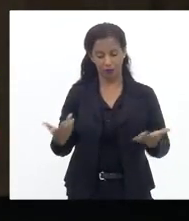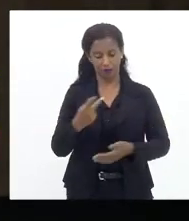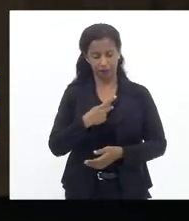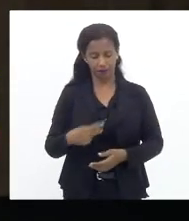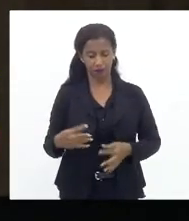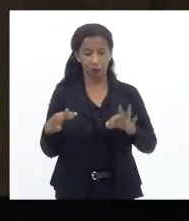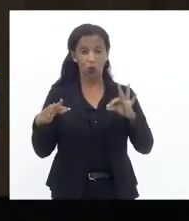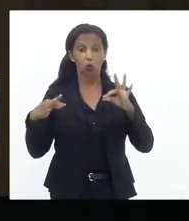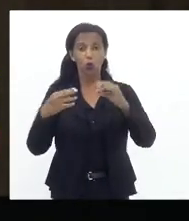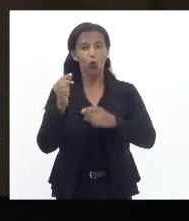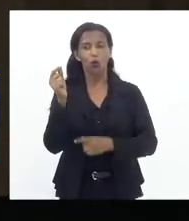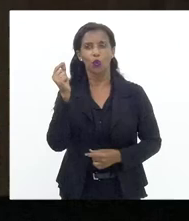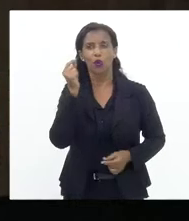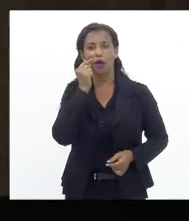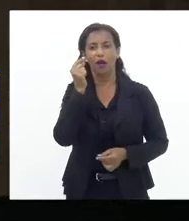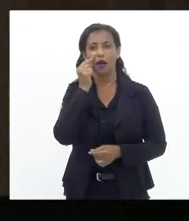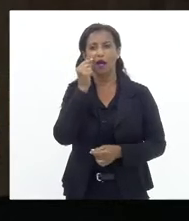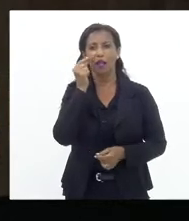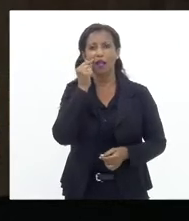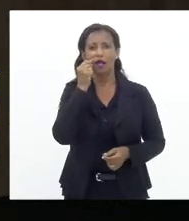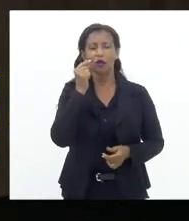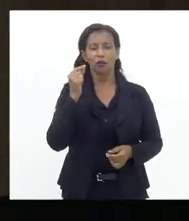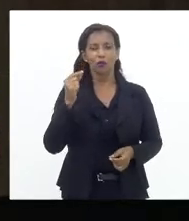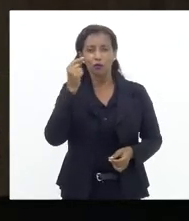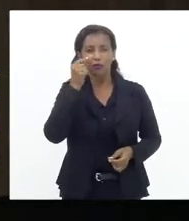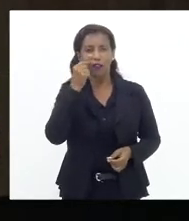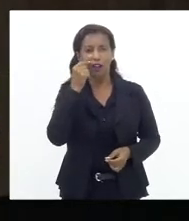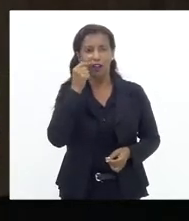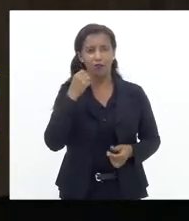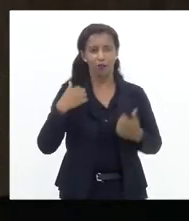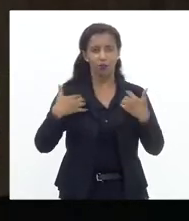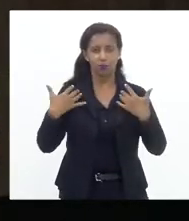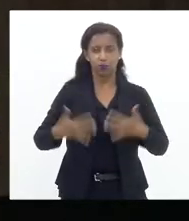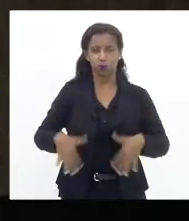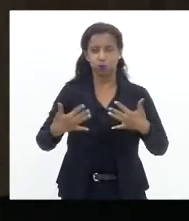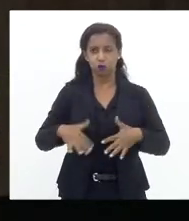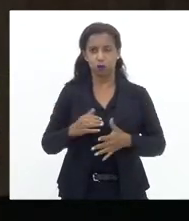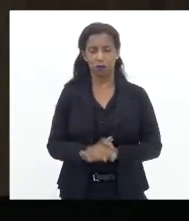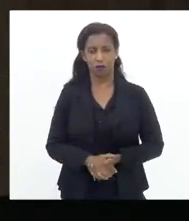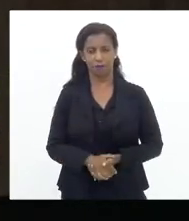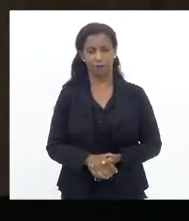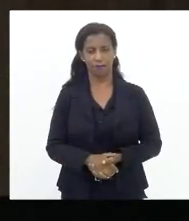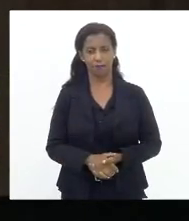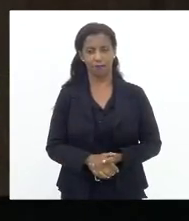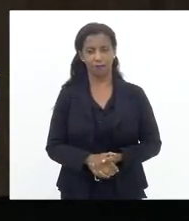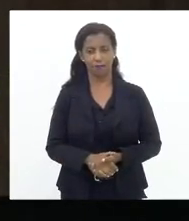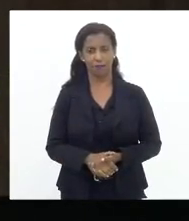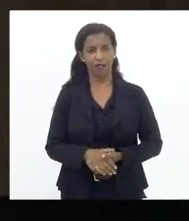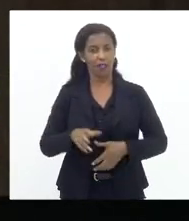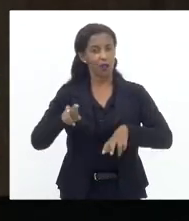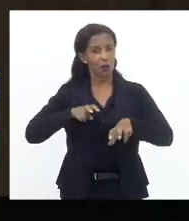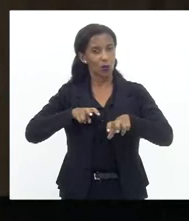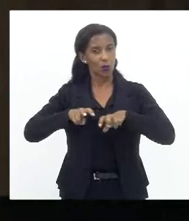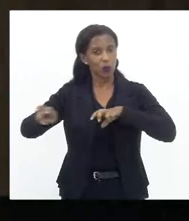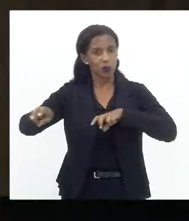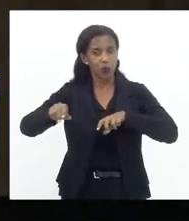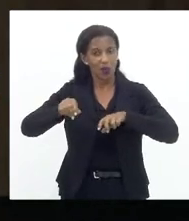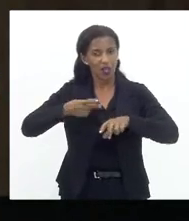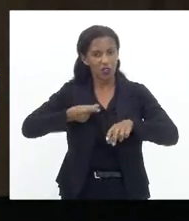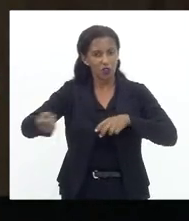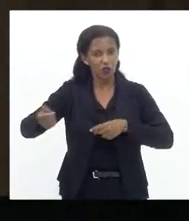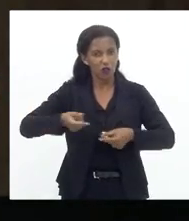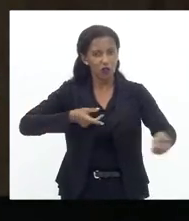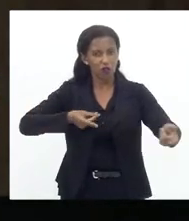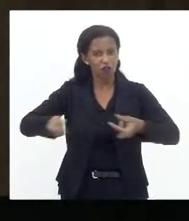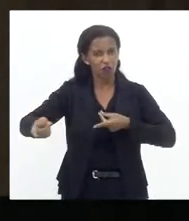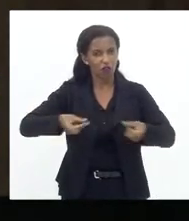todo o rato quando tá desesperado que ele vou em cima e é ratos